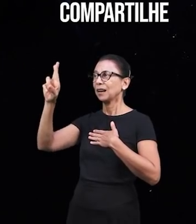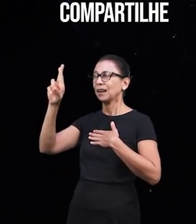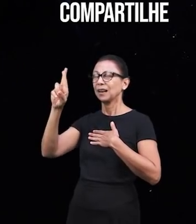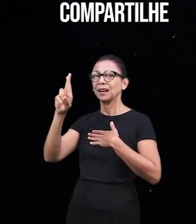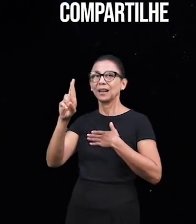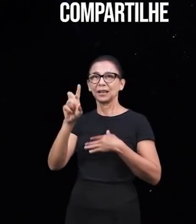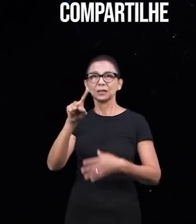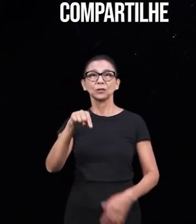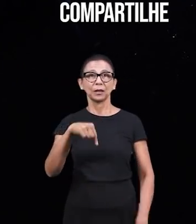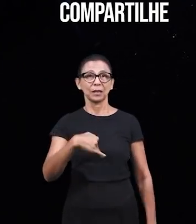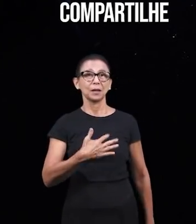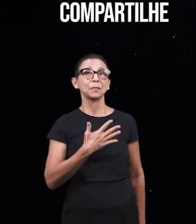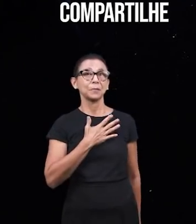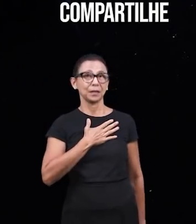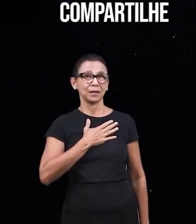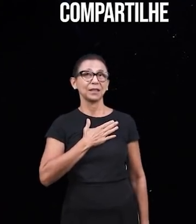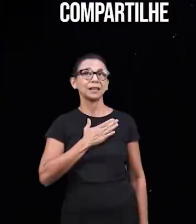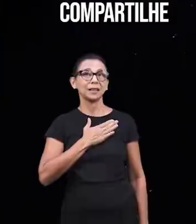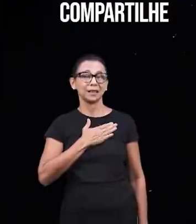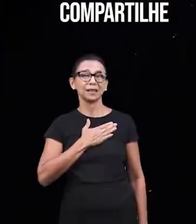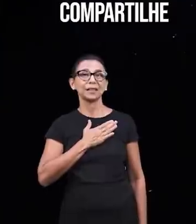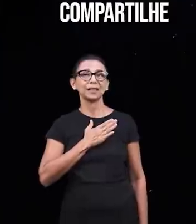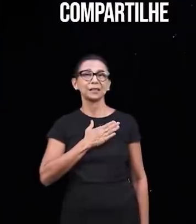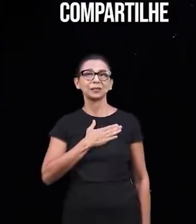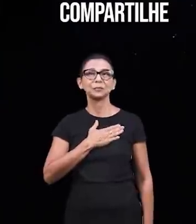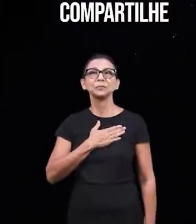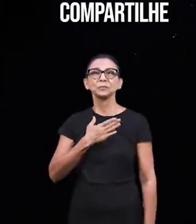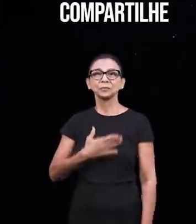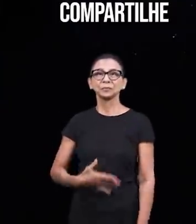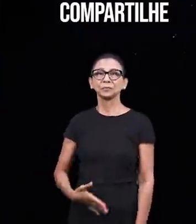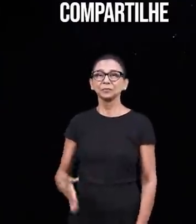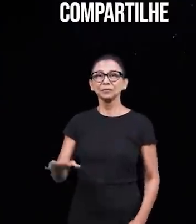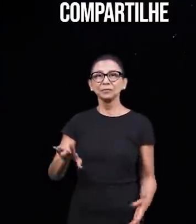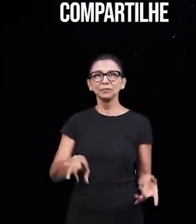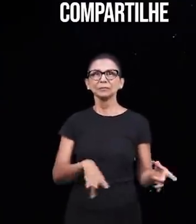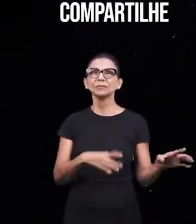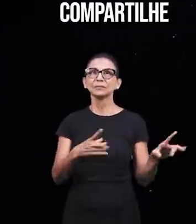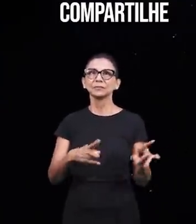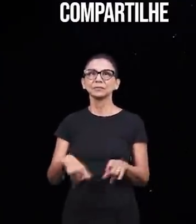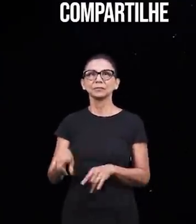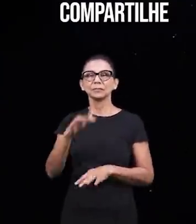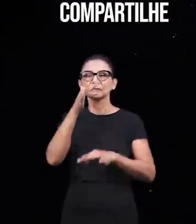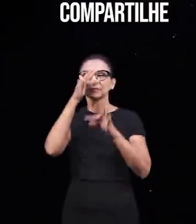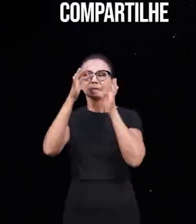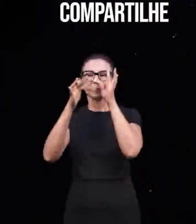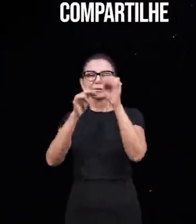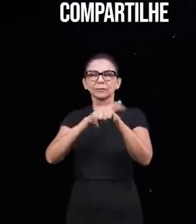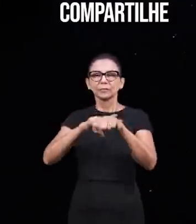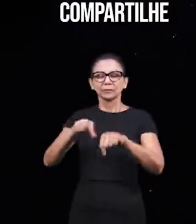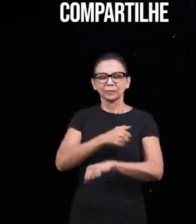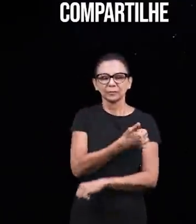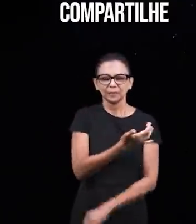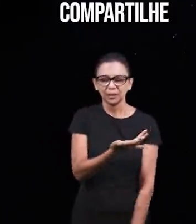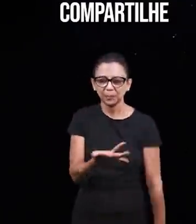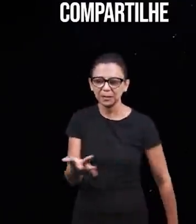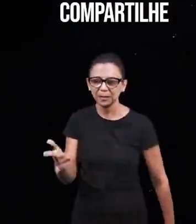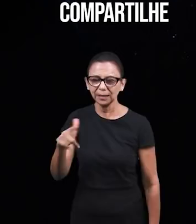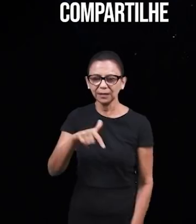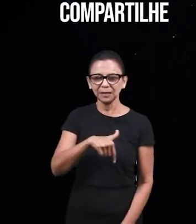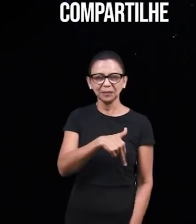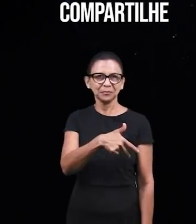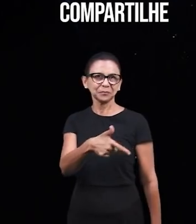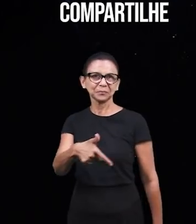amado é meu. Ele pastoreia entre os